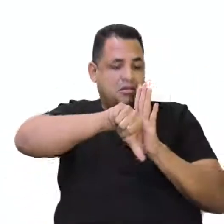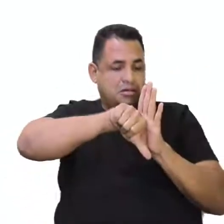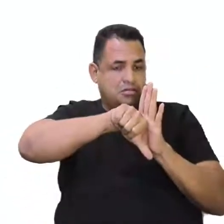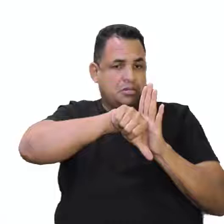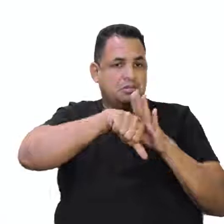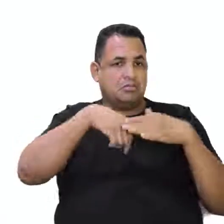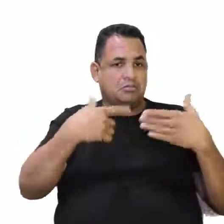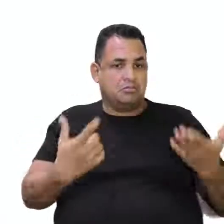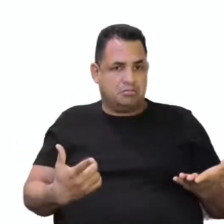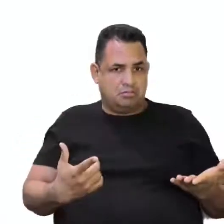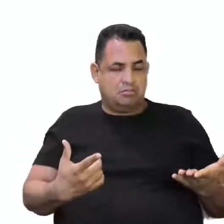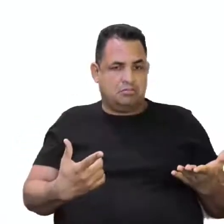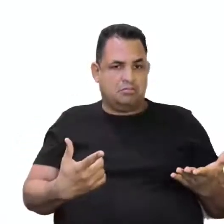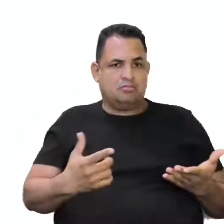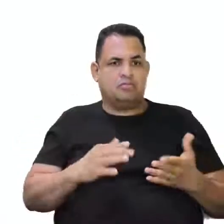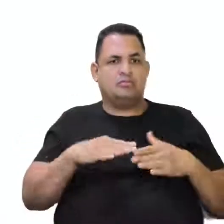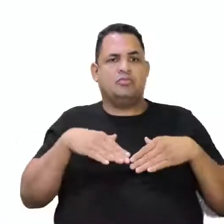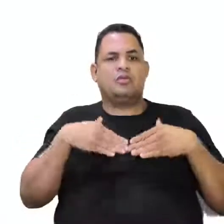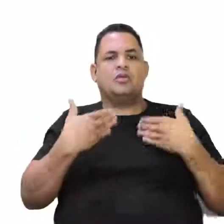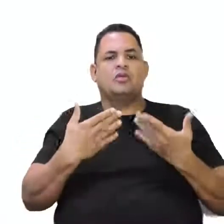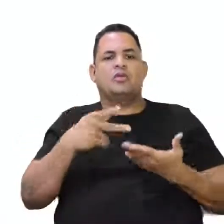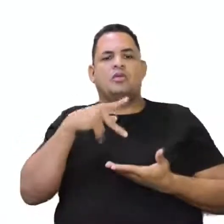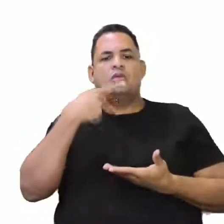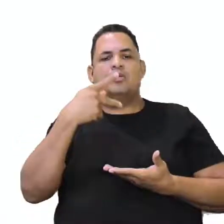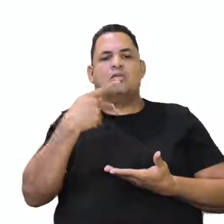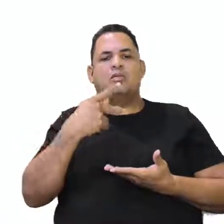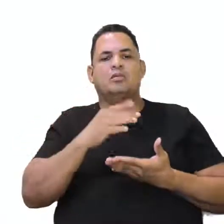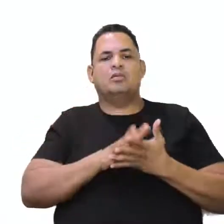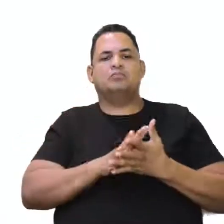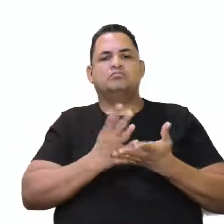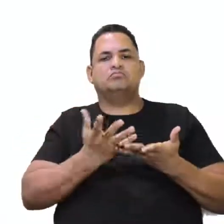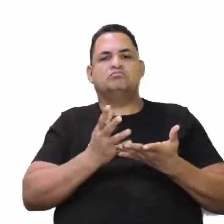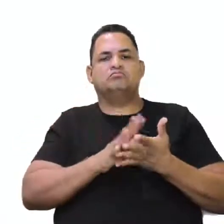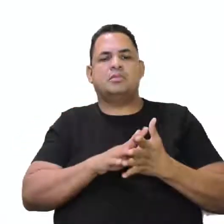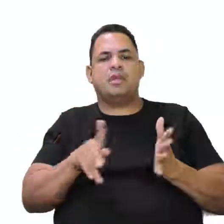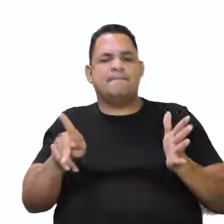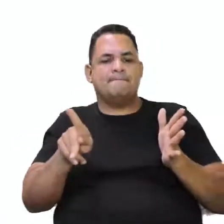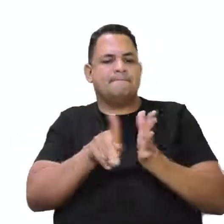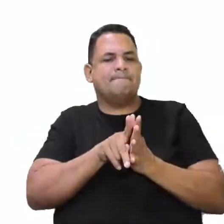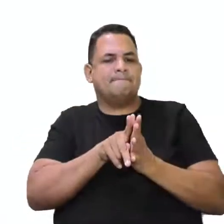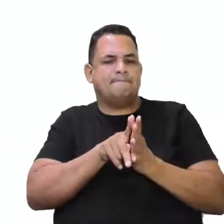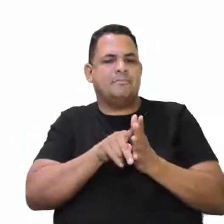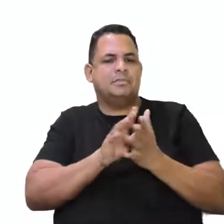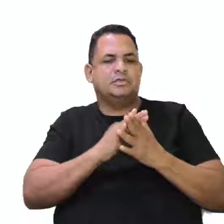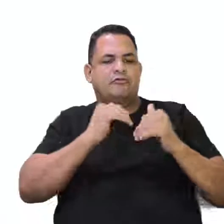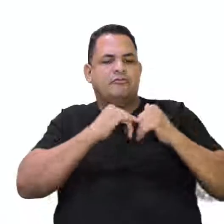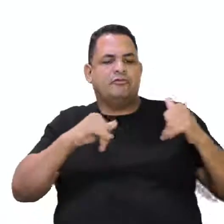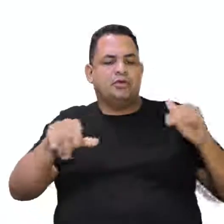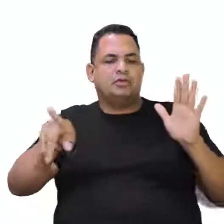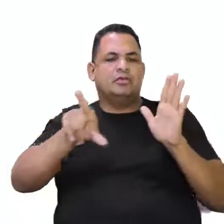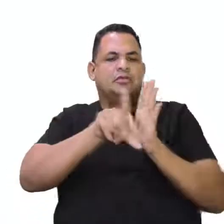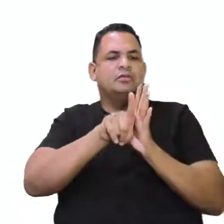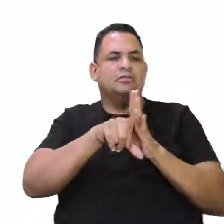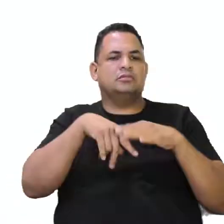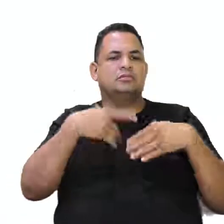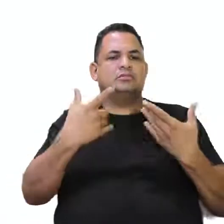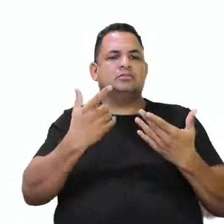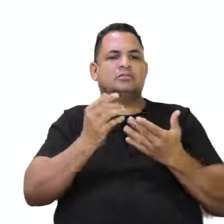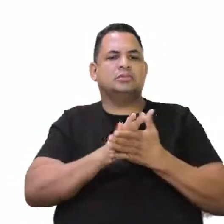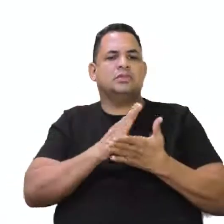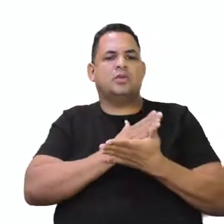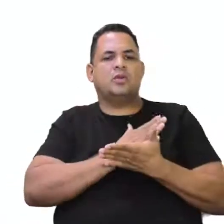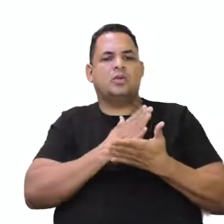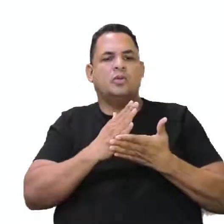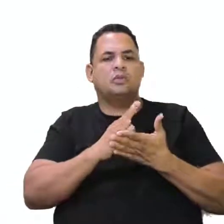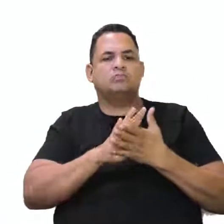Tá? Quando a gente fala de uma apropriação indevida ou ilegal, Ela tem que